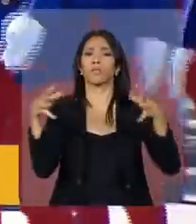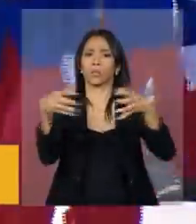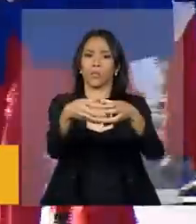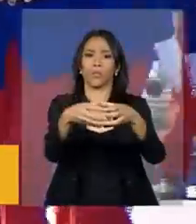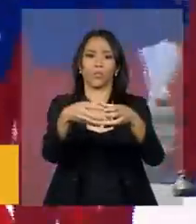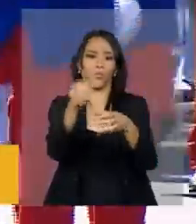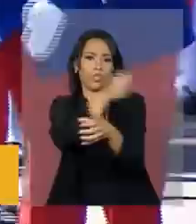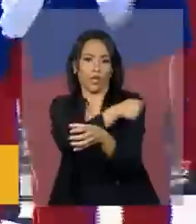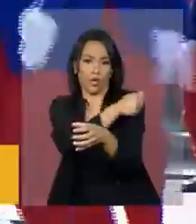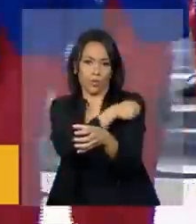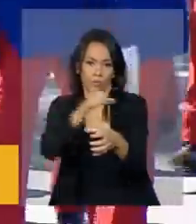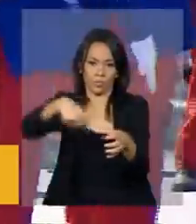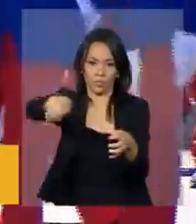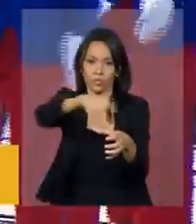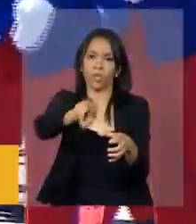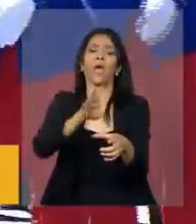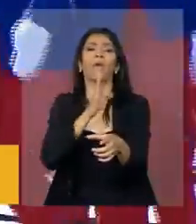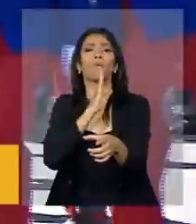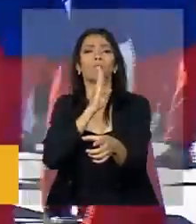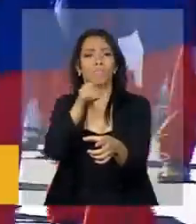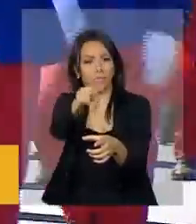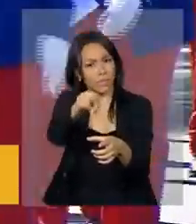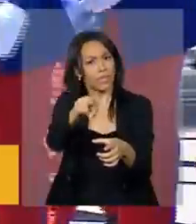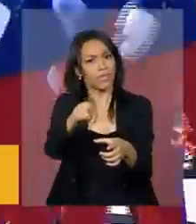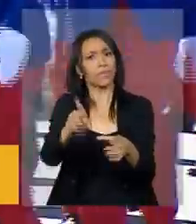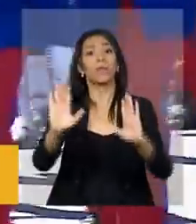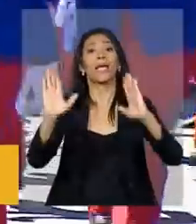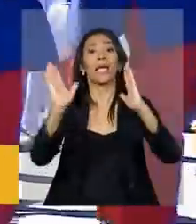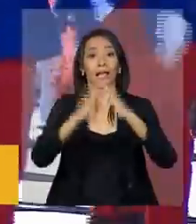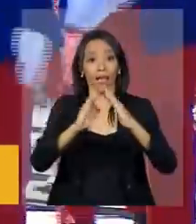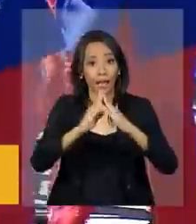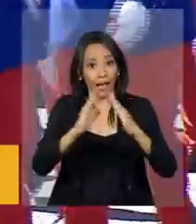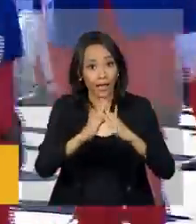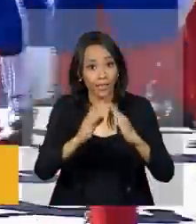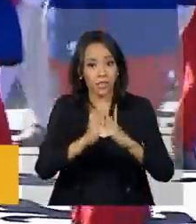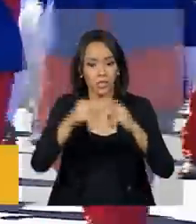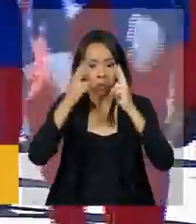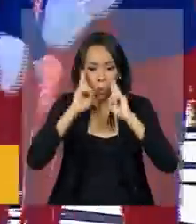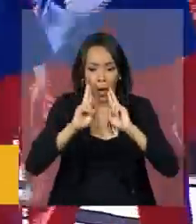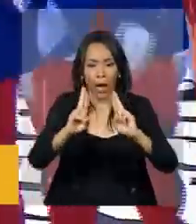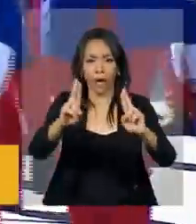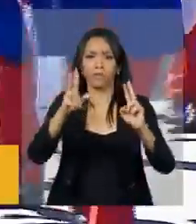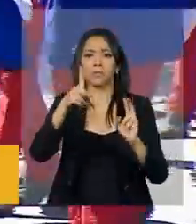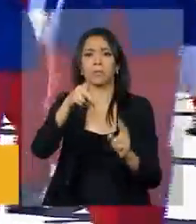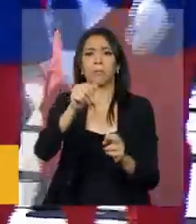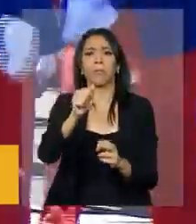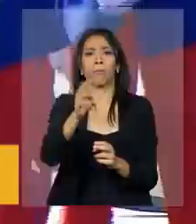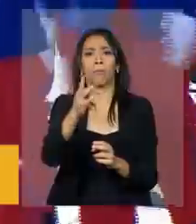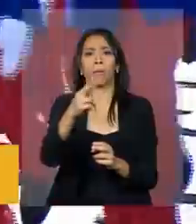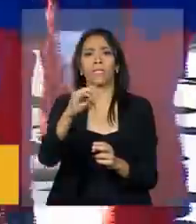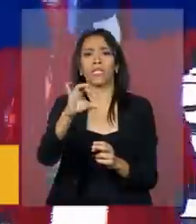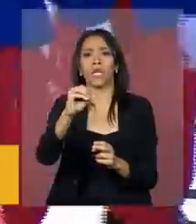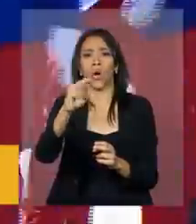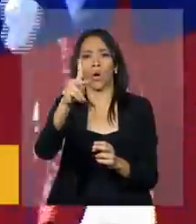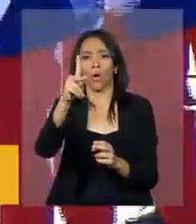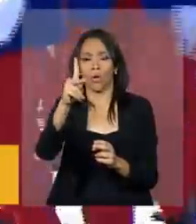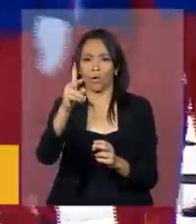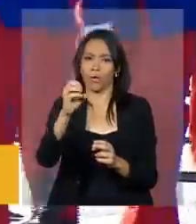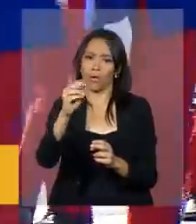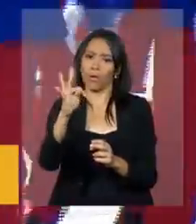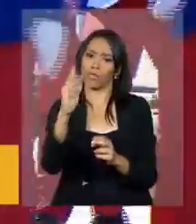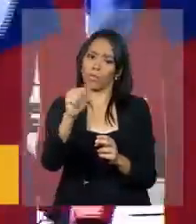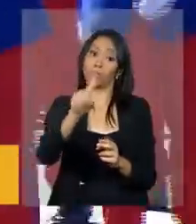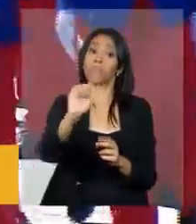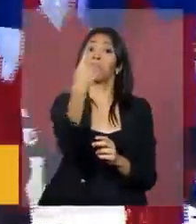alunos. Conhecido também como Casa de Honrados Patriotas, participa pela primeira vez do desfile de 7